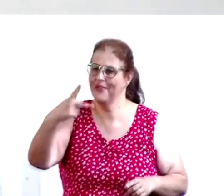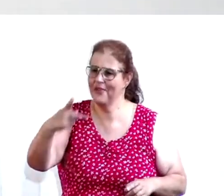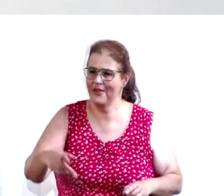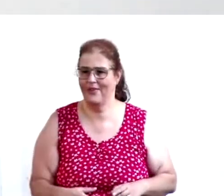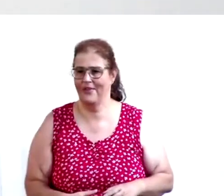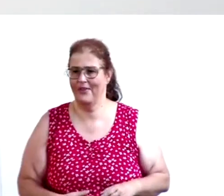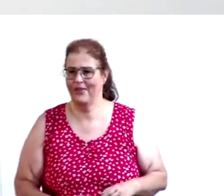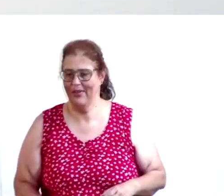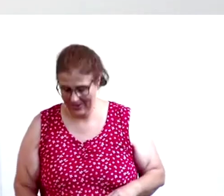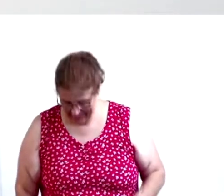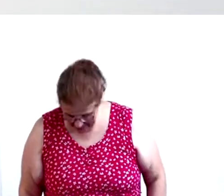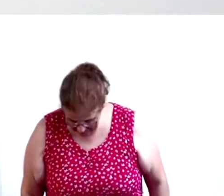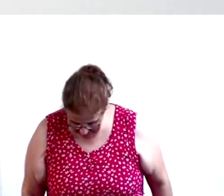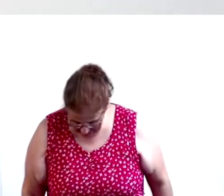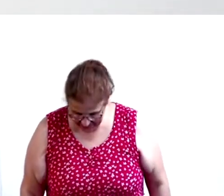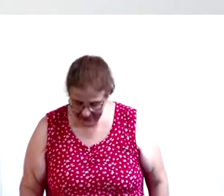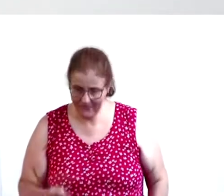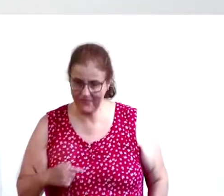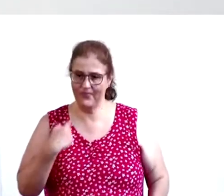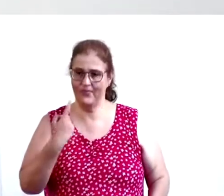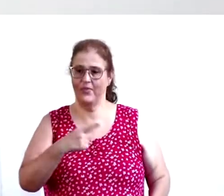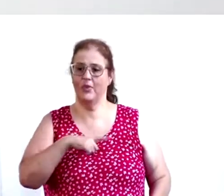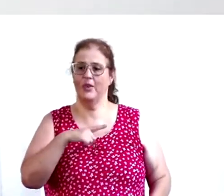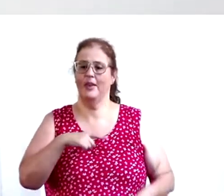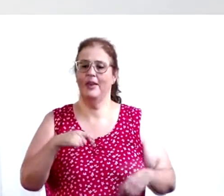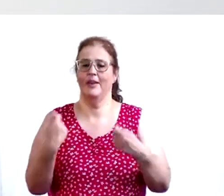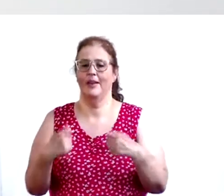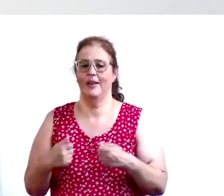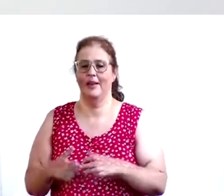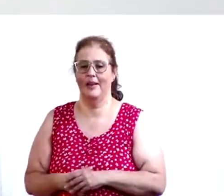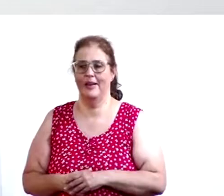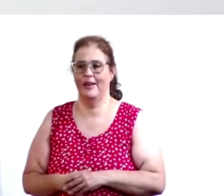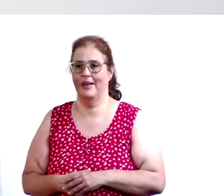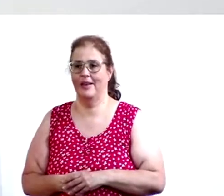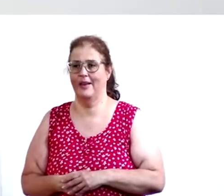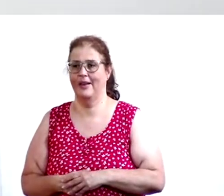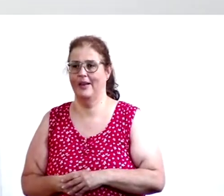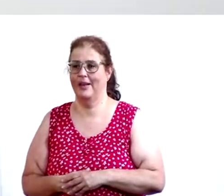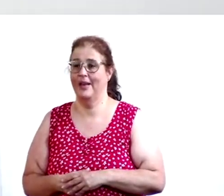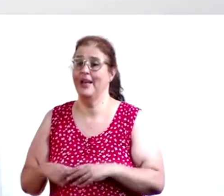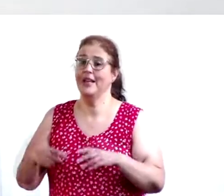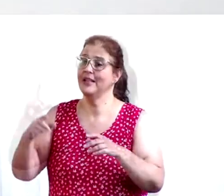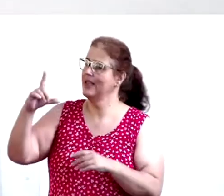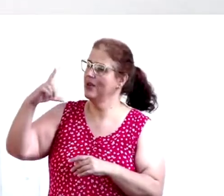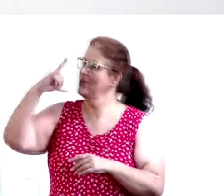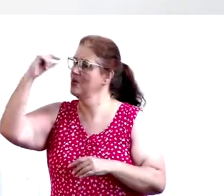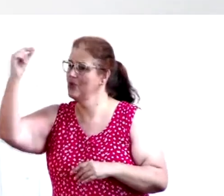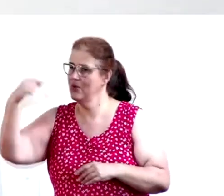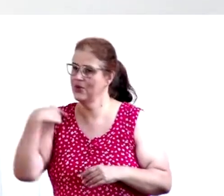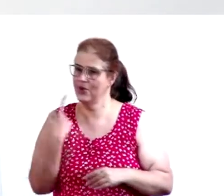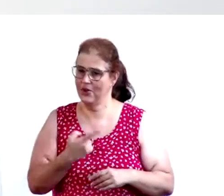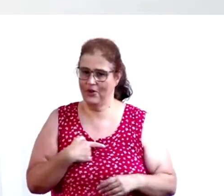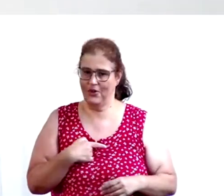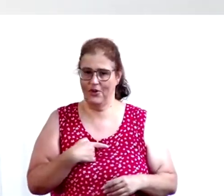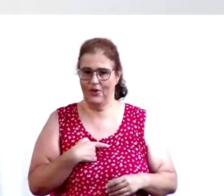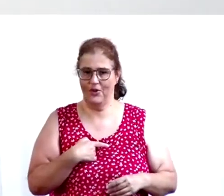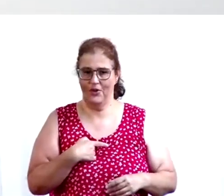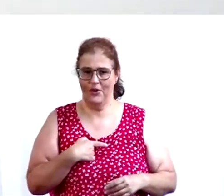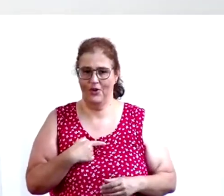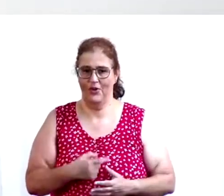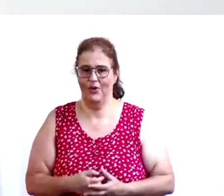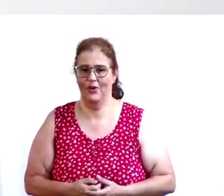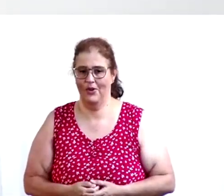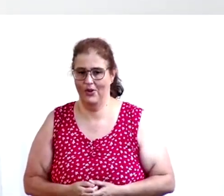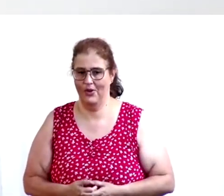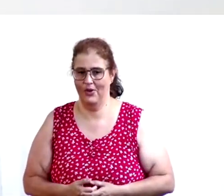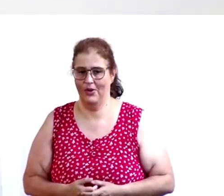Ele que nos chamou. Não somos nós que queremos ser, Ele nos chamou. Esse é o grande valor. Você vai para um museu e tem um quadro